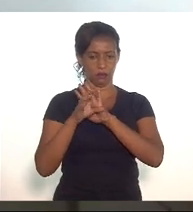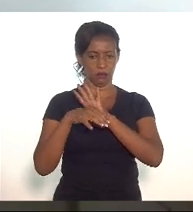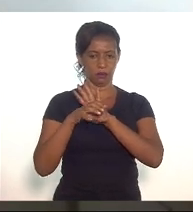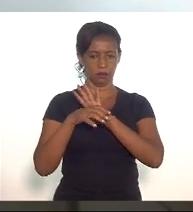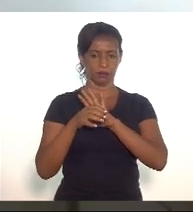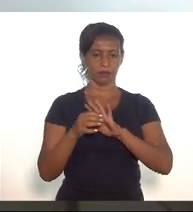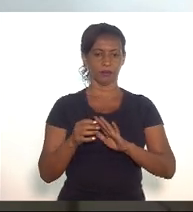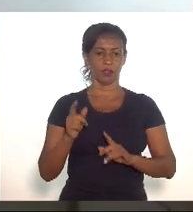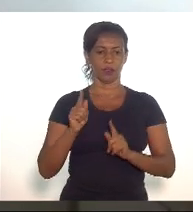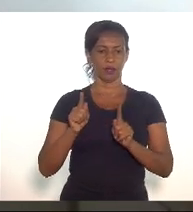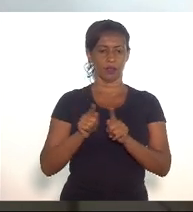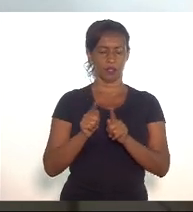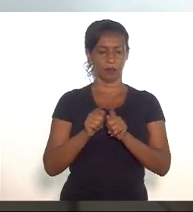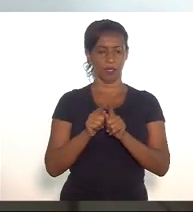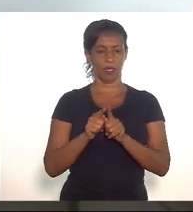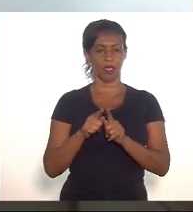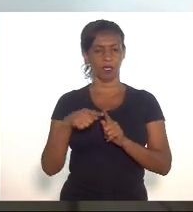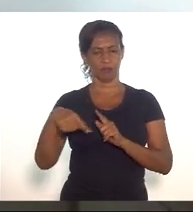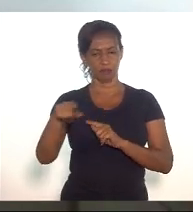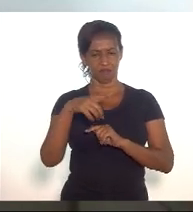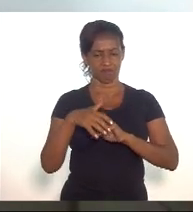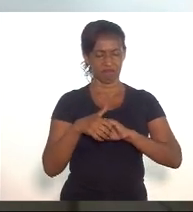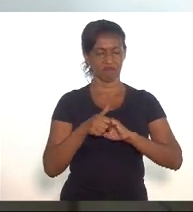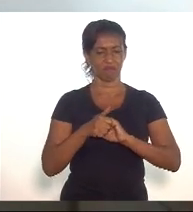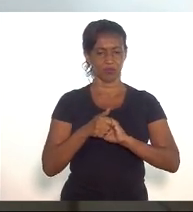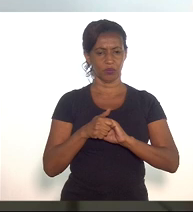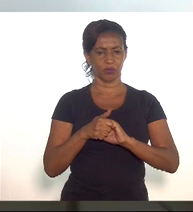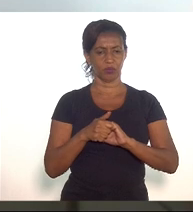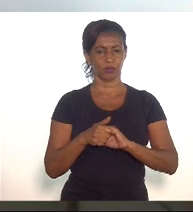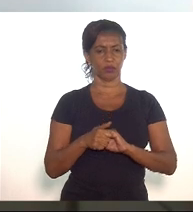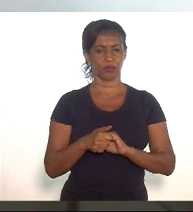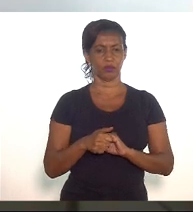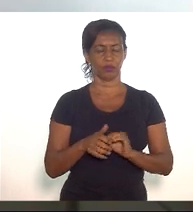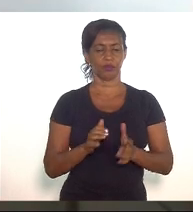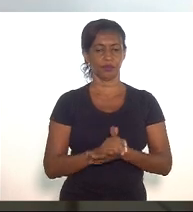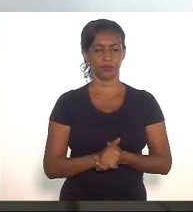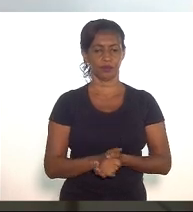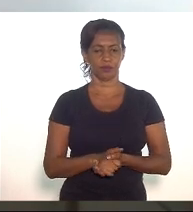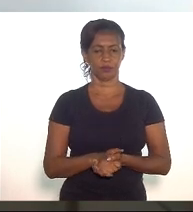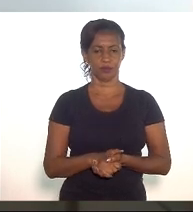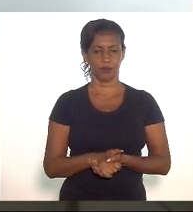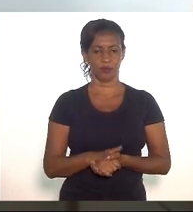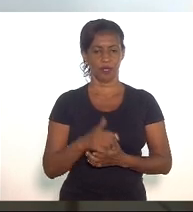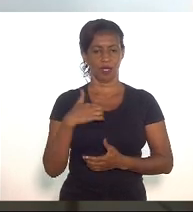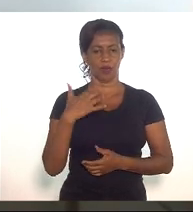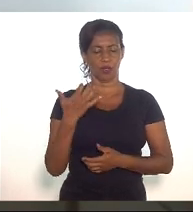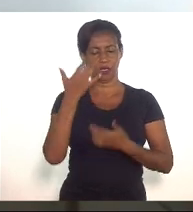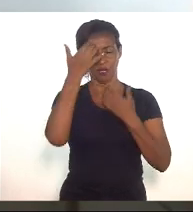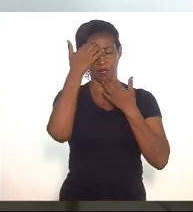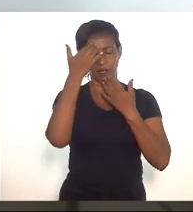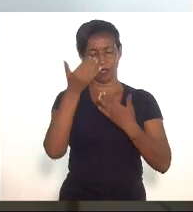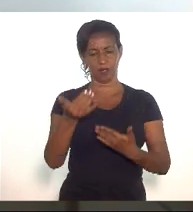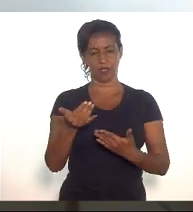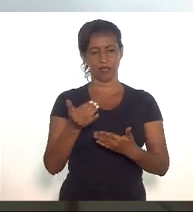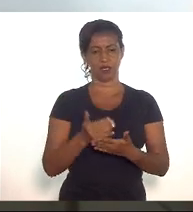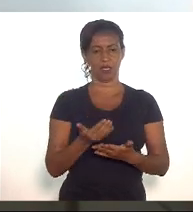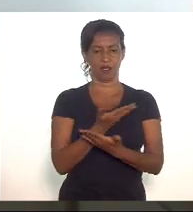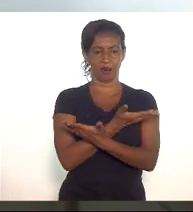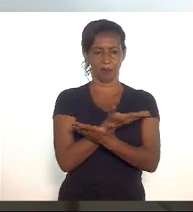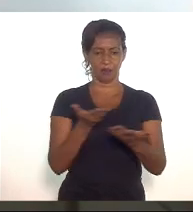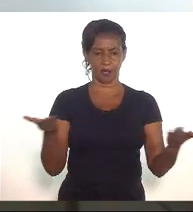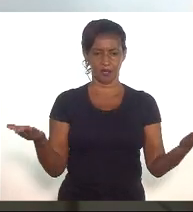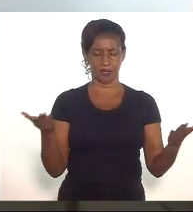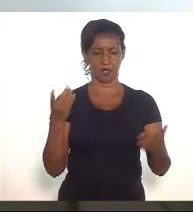Excelência está abraçando com grande intensidade. Então, eu queria agradecer as presenças